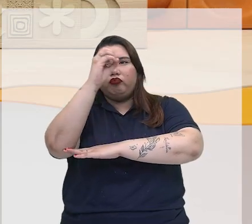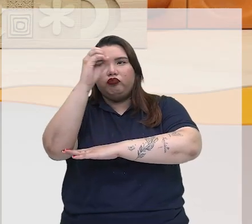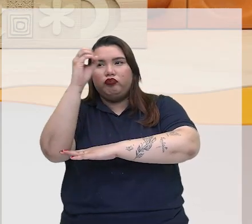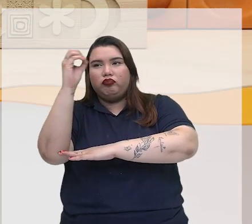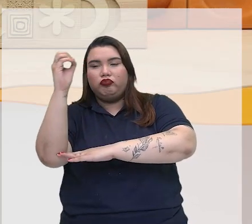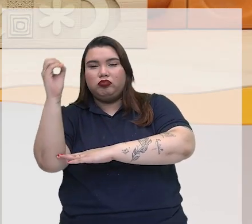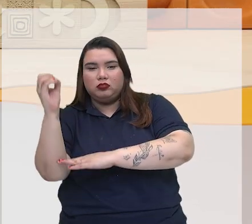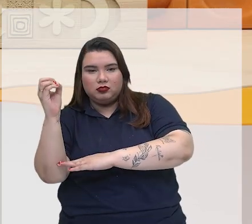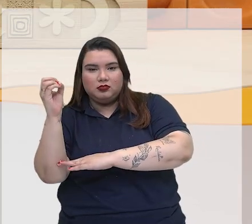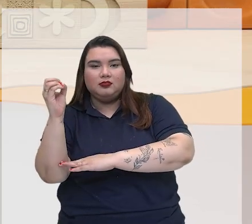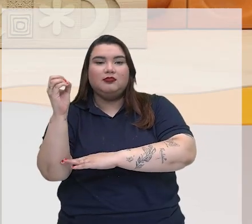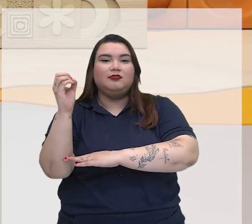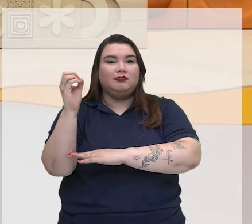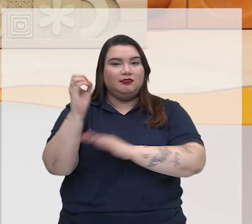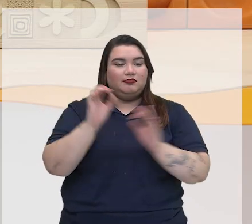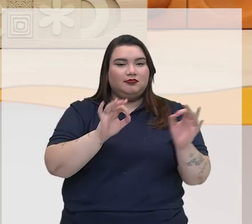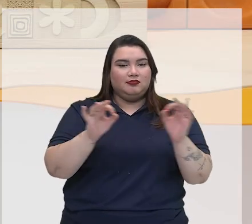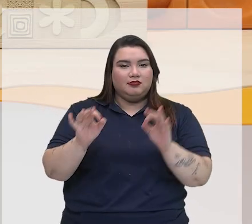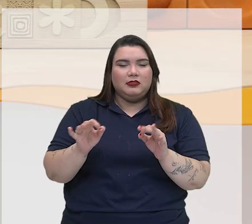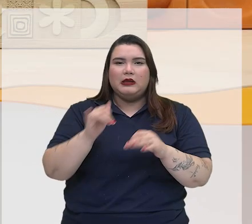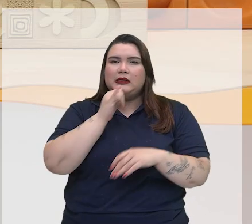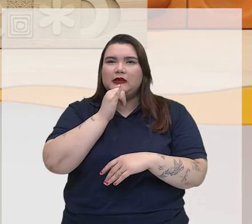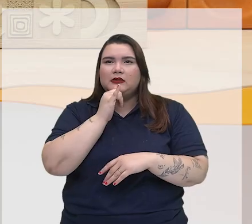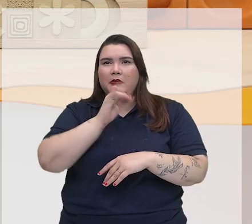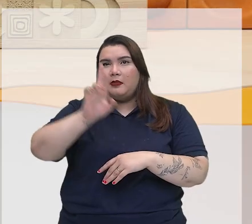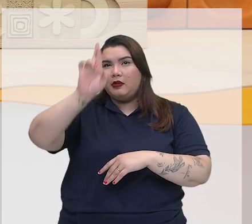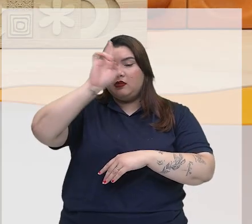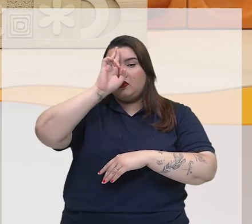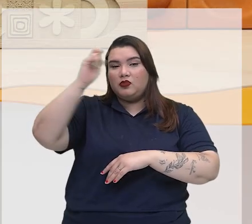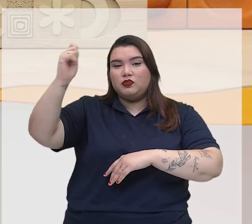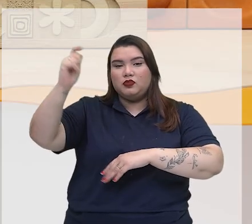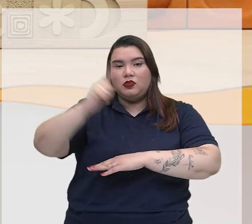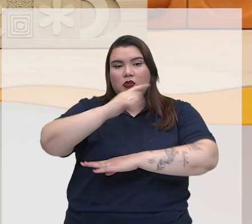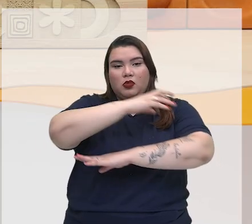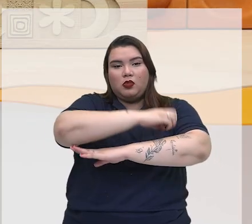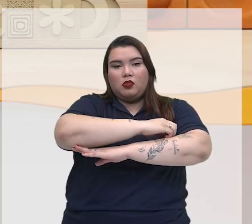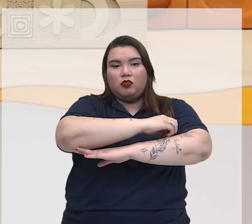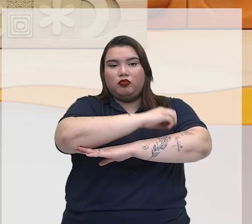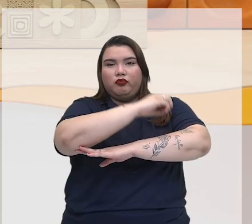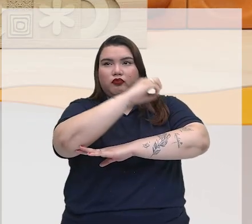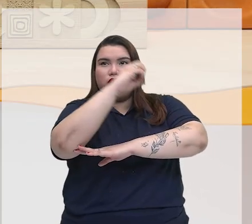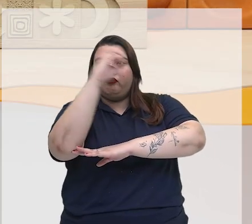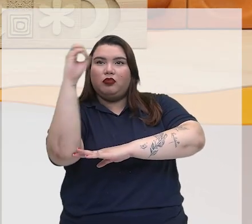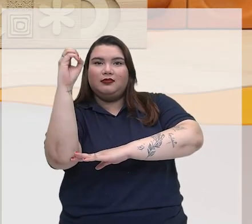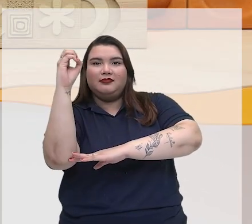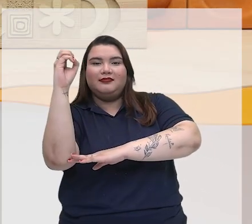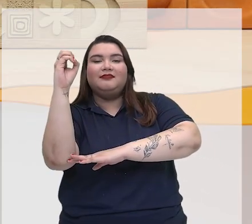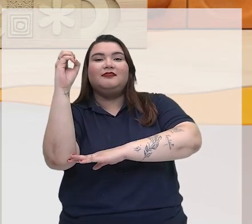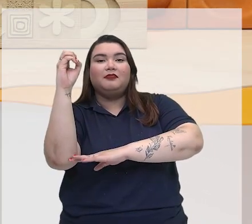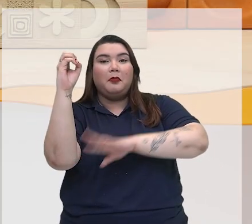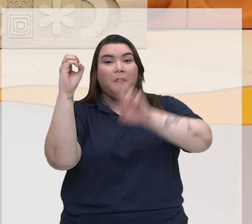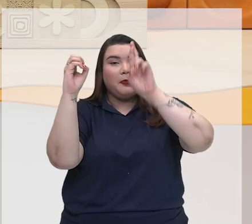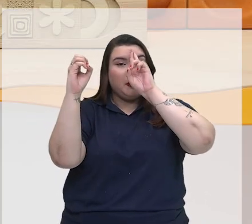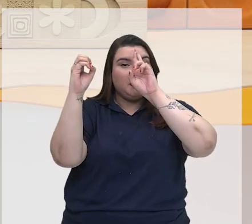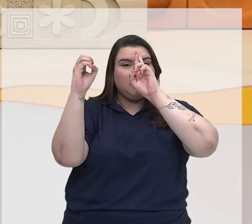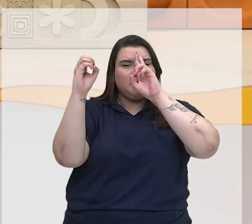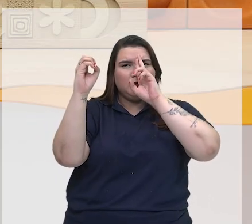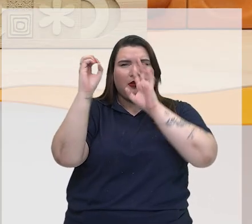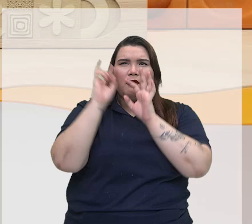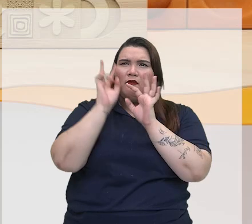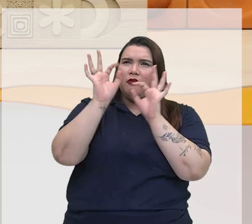impressão que, por volta do meio-dia, o sol ele está num ponto mais alto ainda lá no